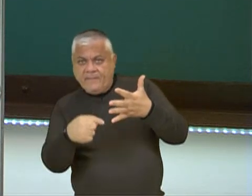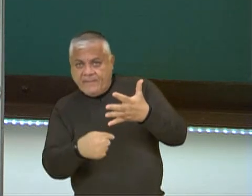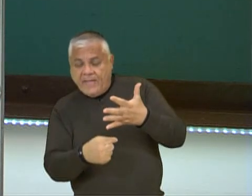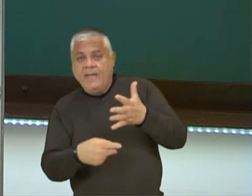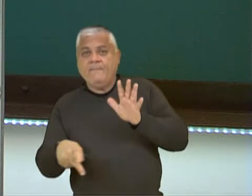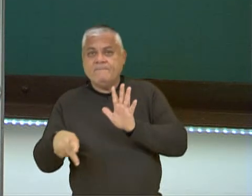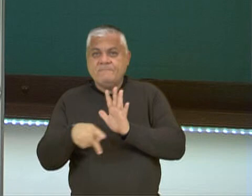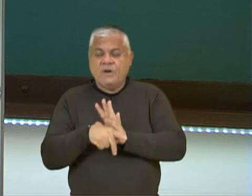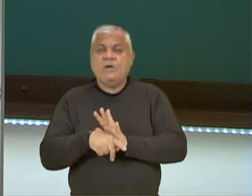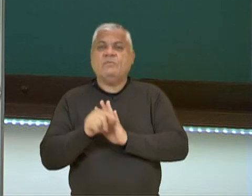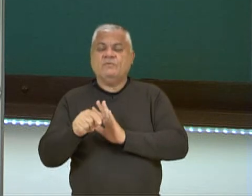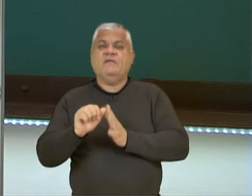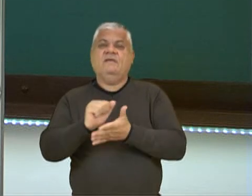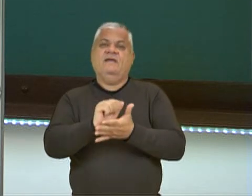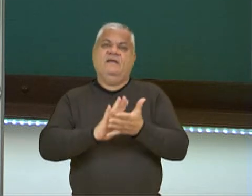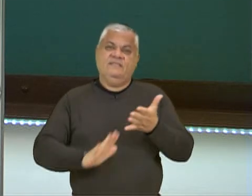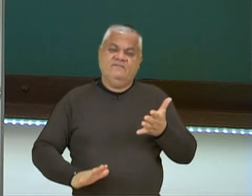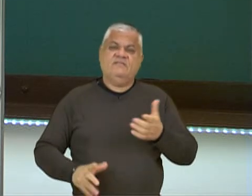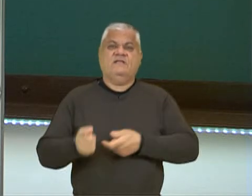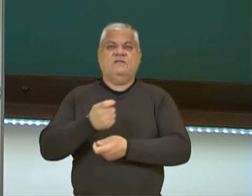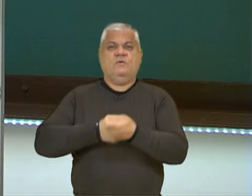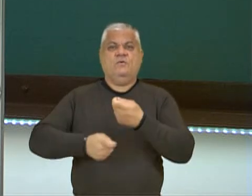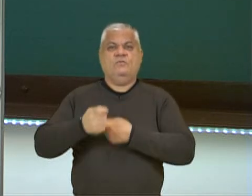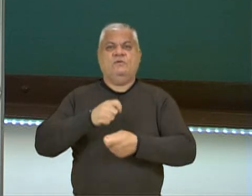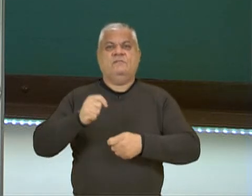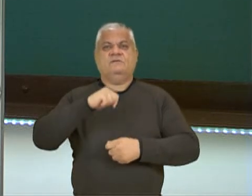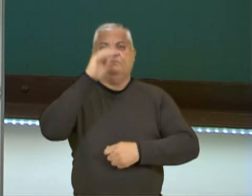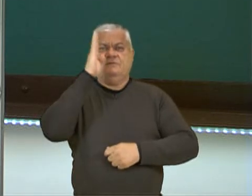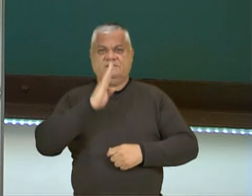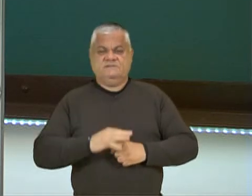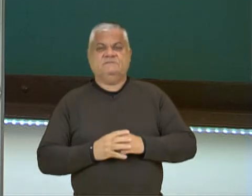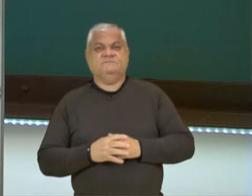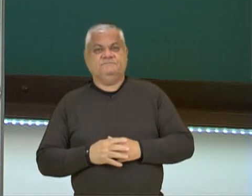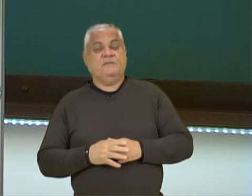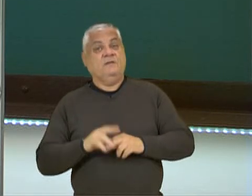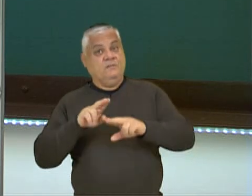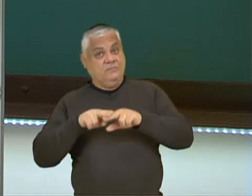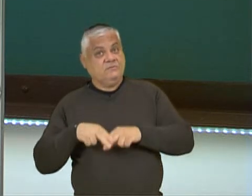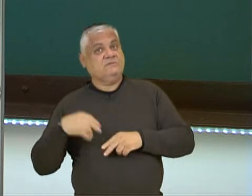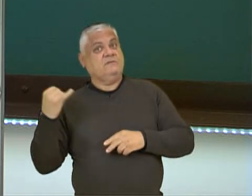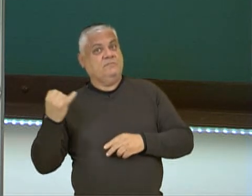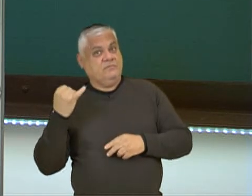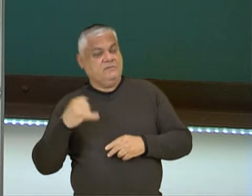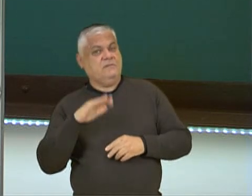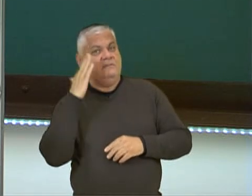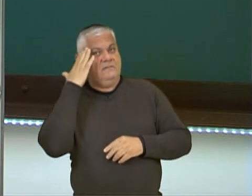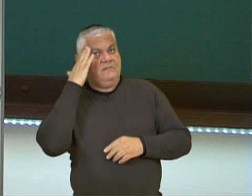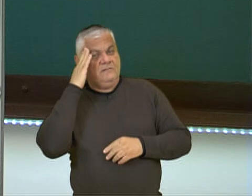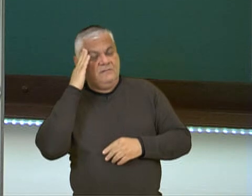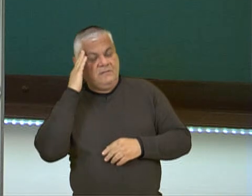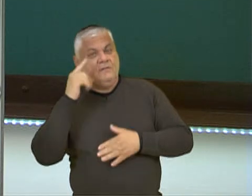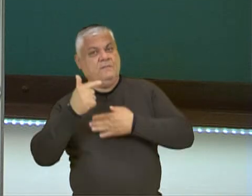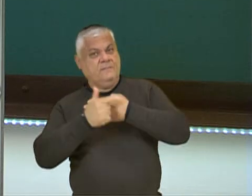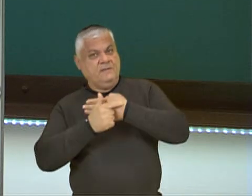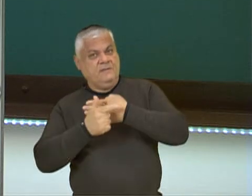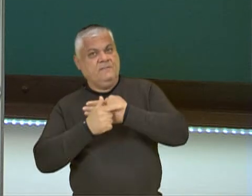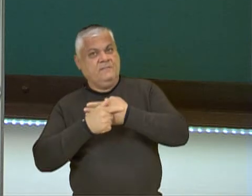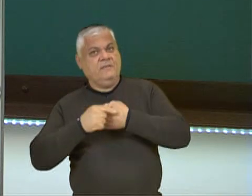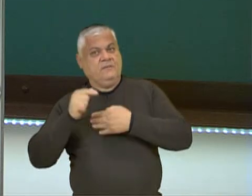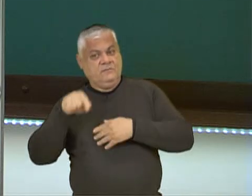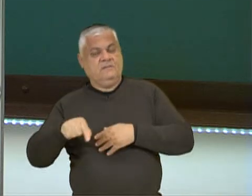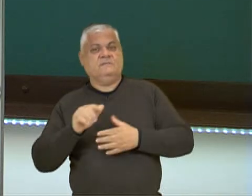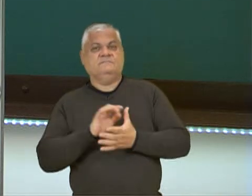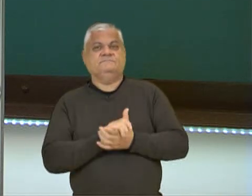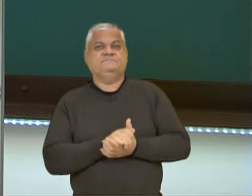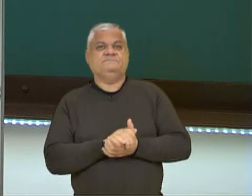fazem parte das atividades econômicas do Brasil. Por isso é importante entender o papel do agronegócio nessas